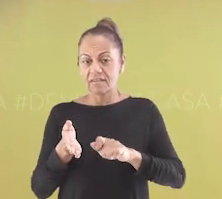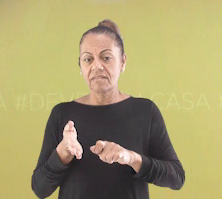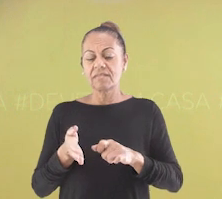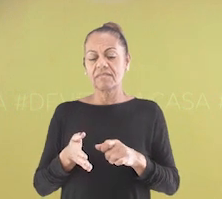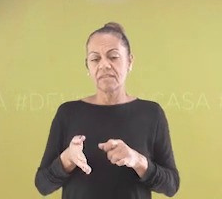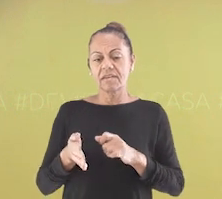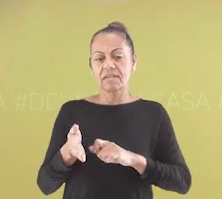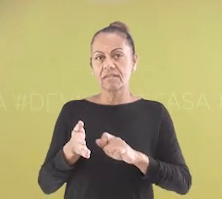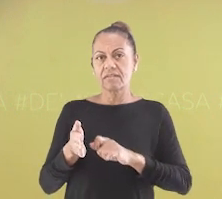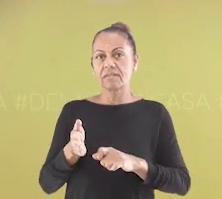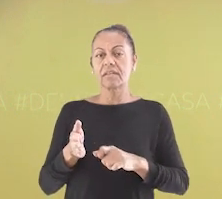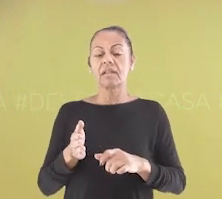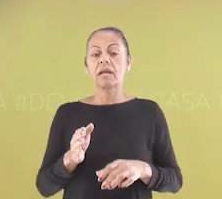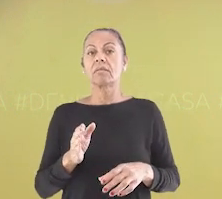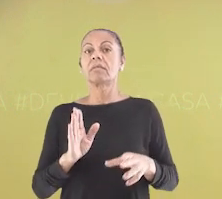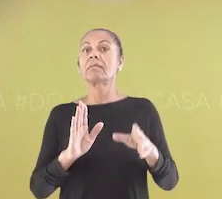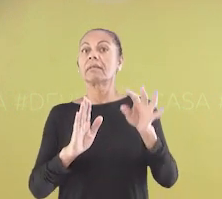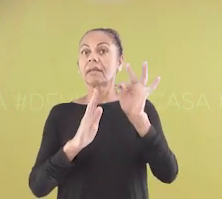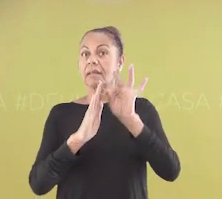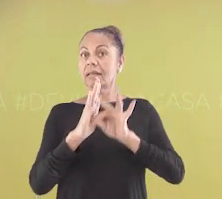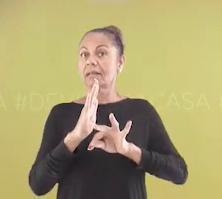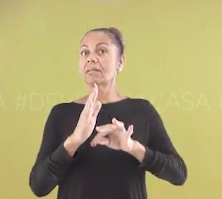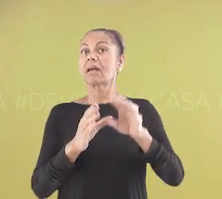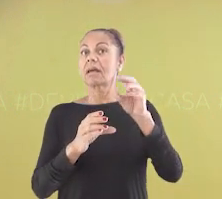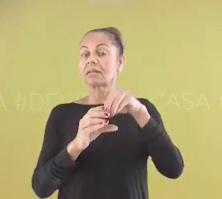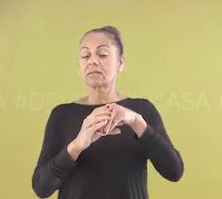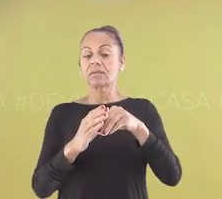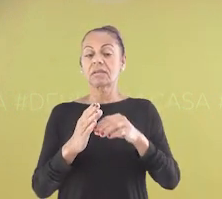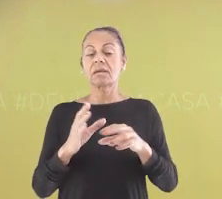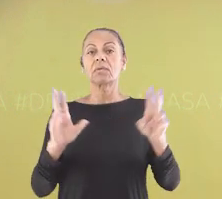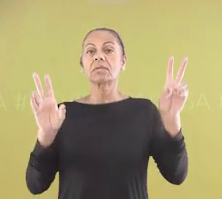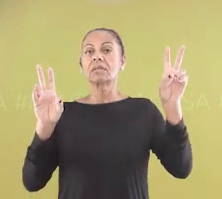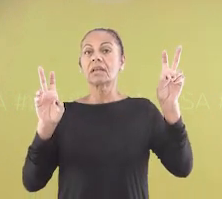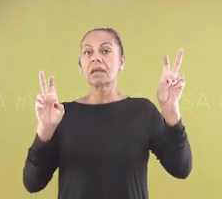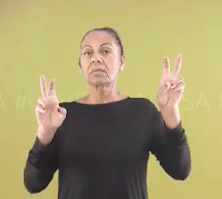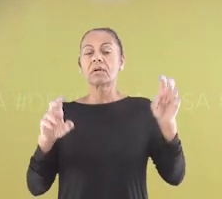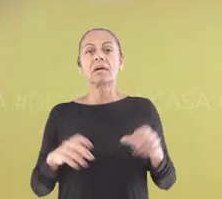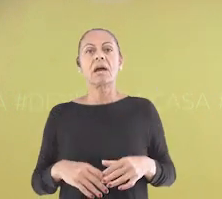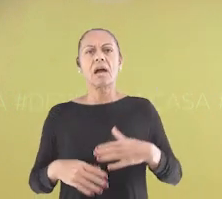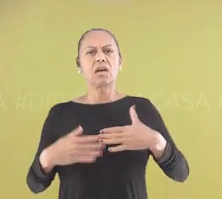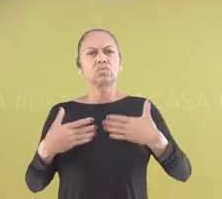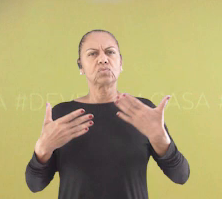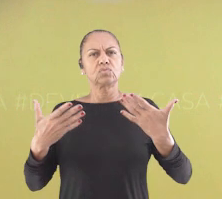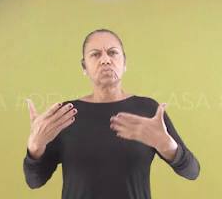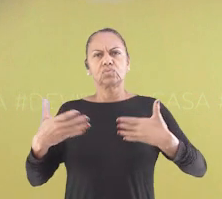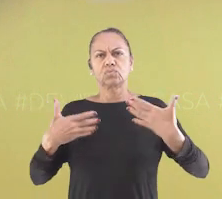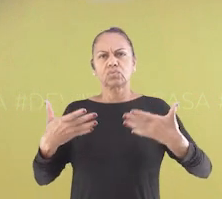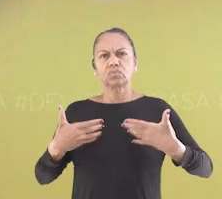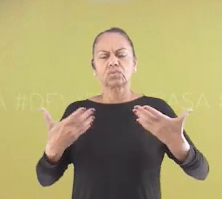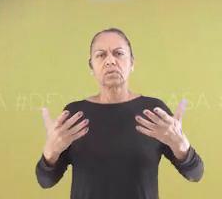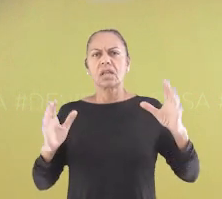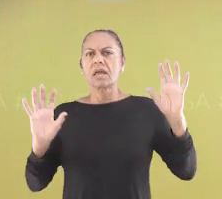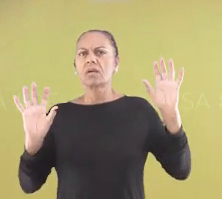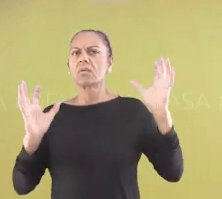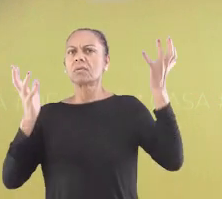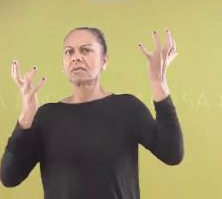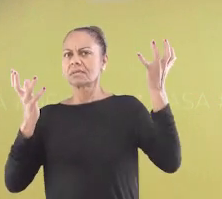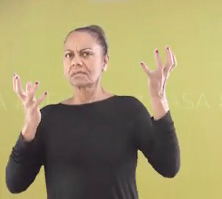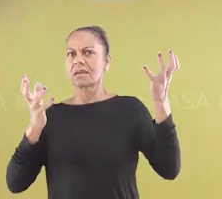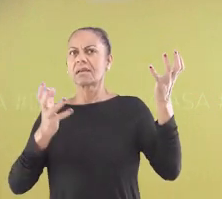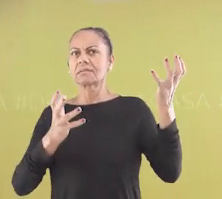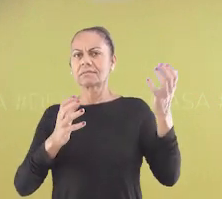A remetente delimita o tema que ela está opinando e disserta sobre ele no corpo do texto. Qual é o tema? São realmente